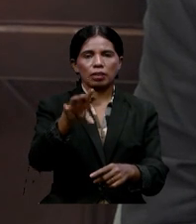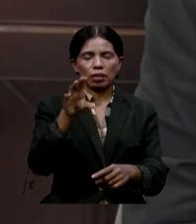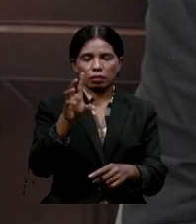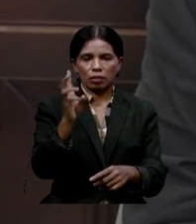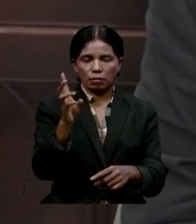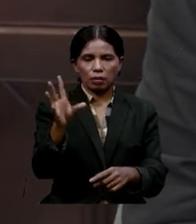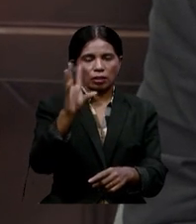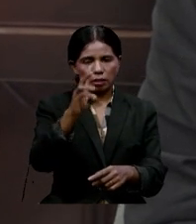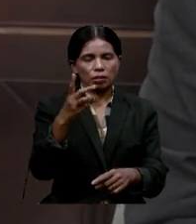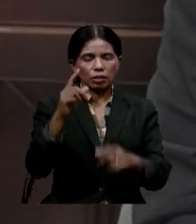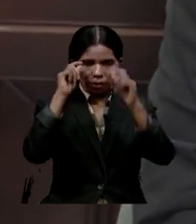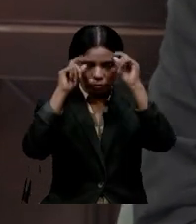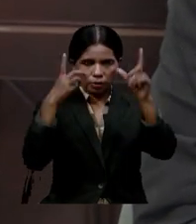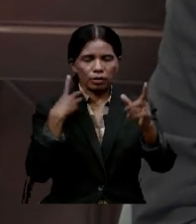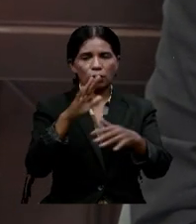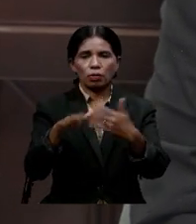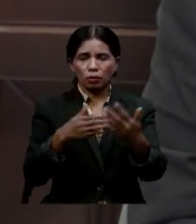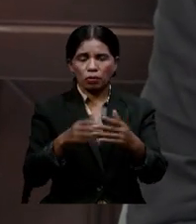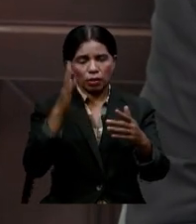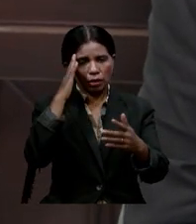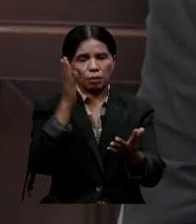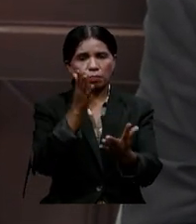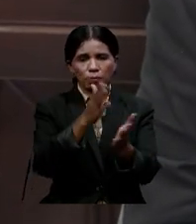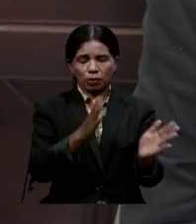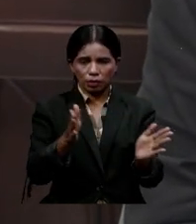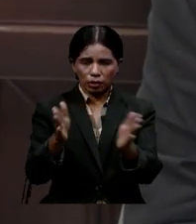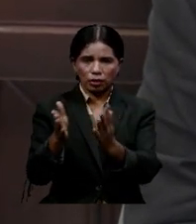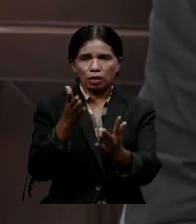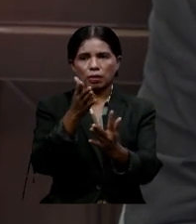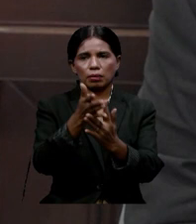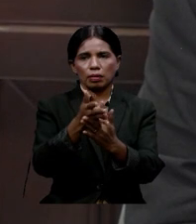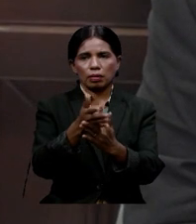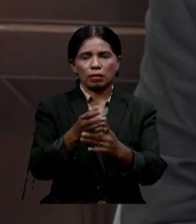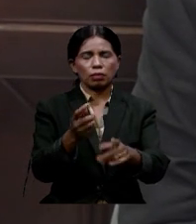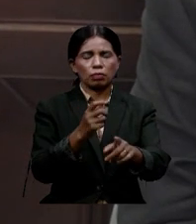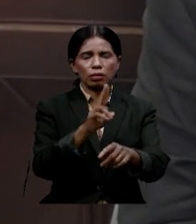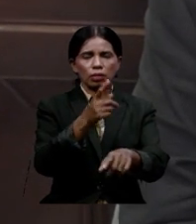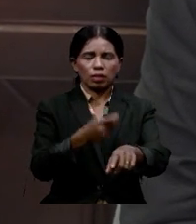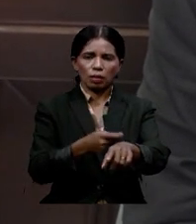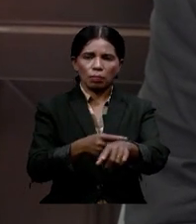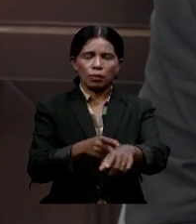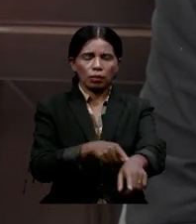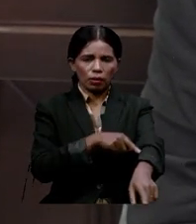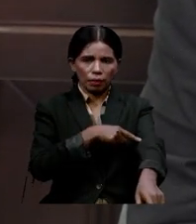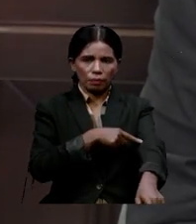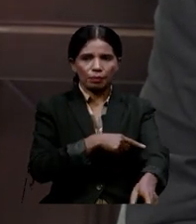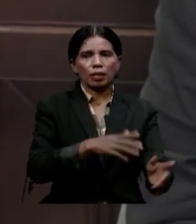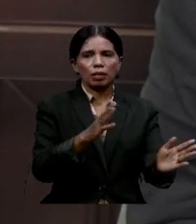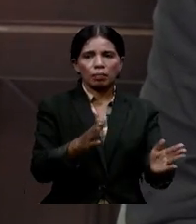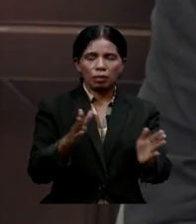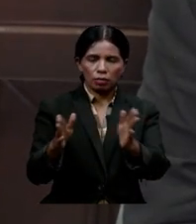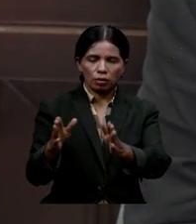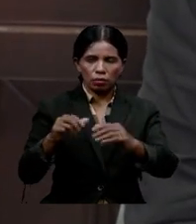kata proses adesan kita ni ame lalu balita tempo naro mas depois é processo ser